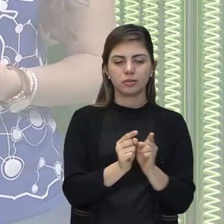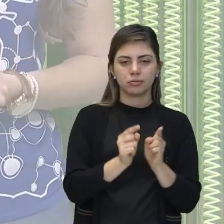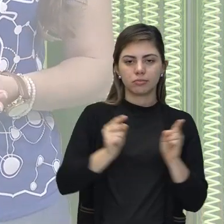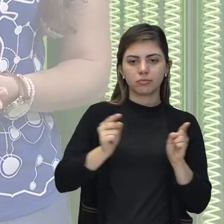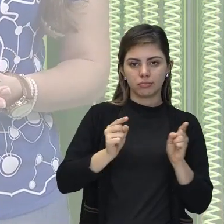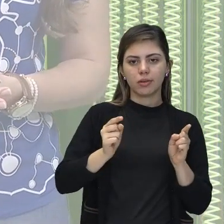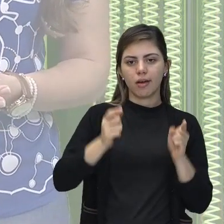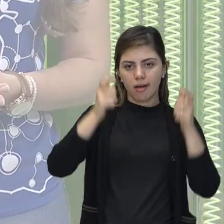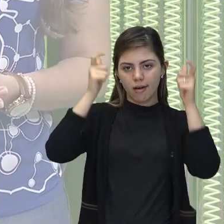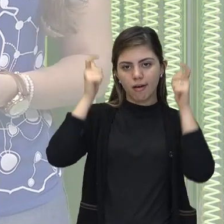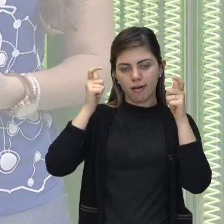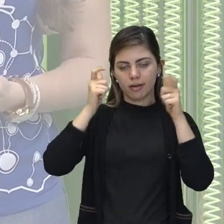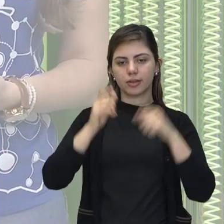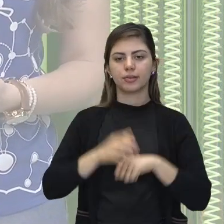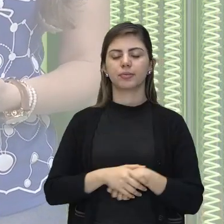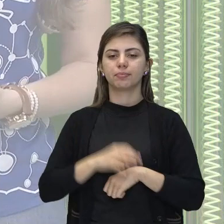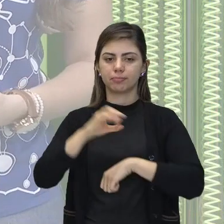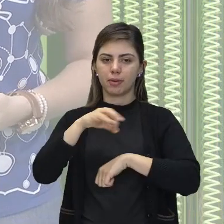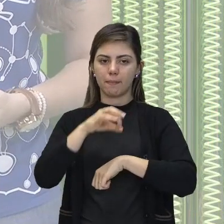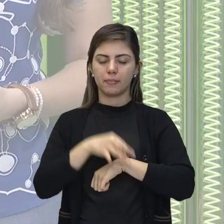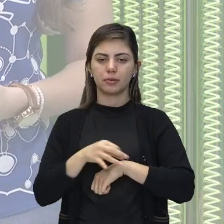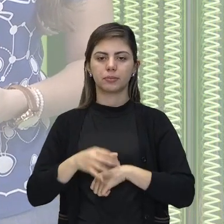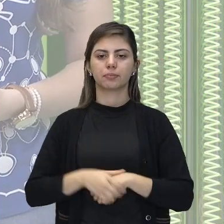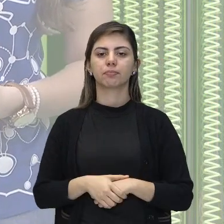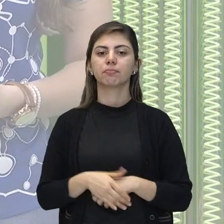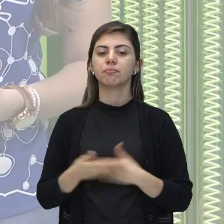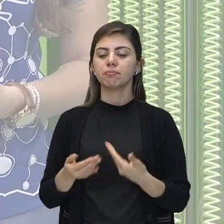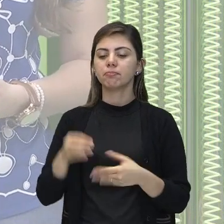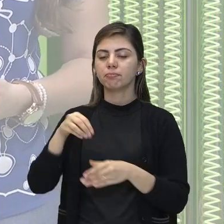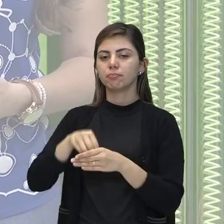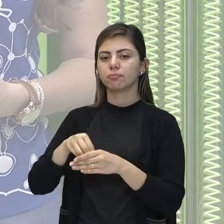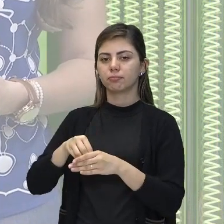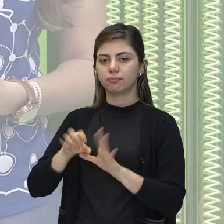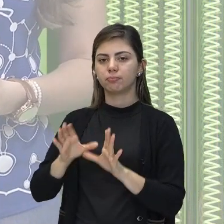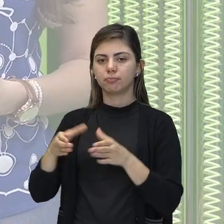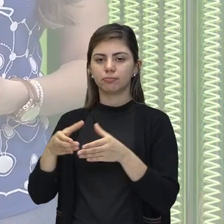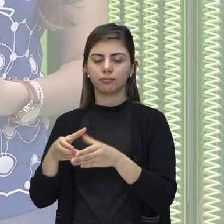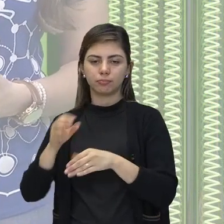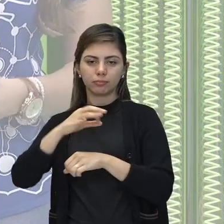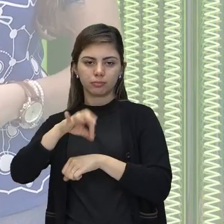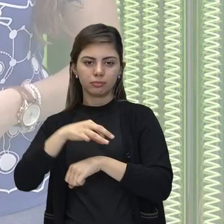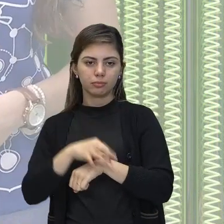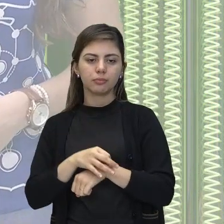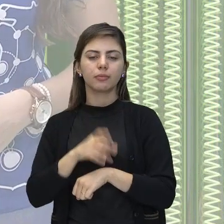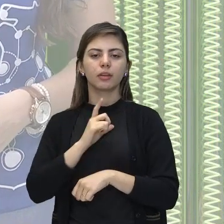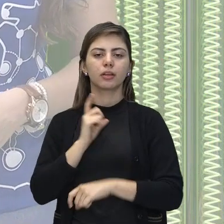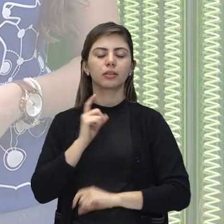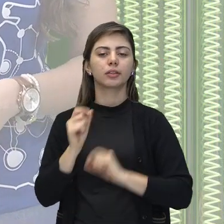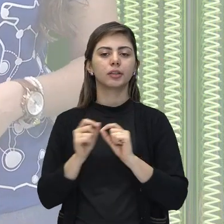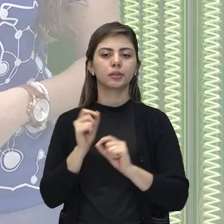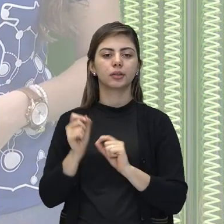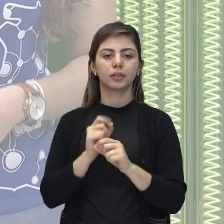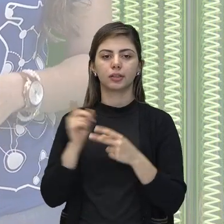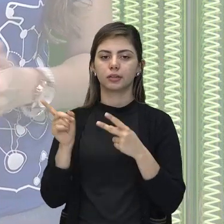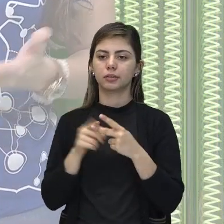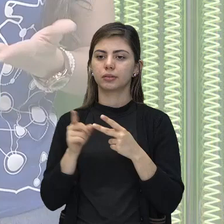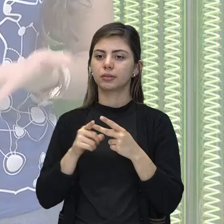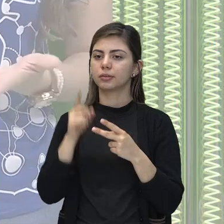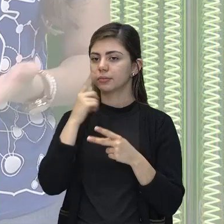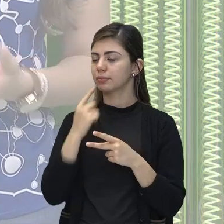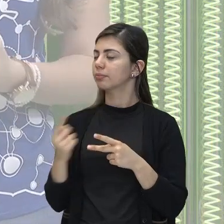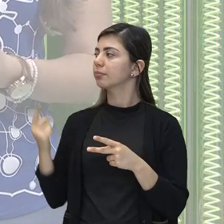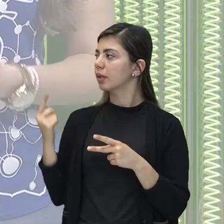abelha maior. Dentro da sociedade das abelhas, além das operárias, nós também temos